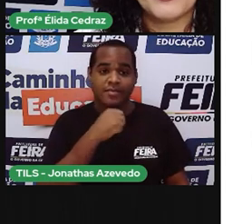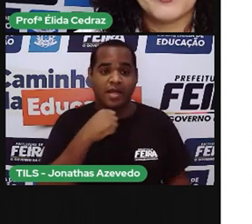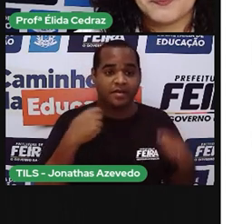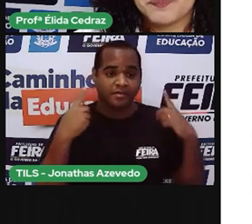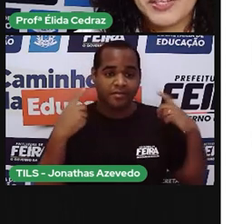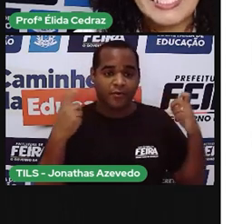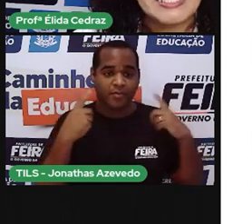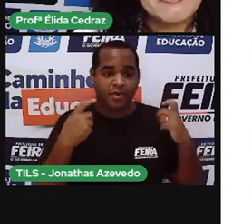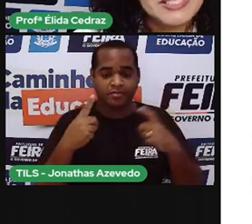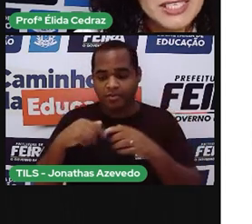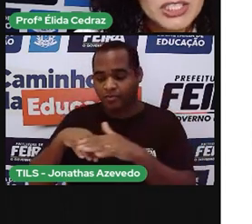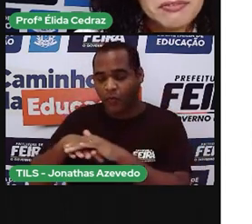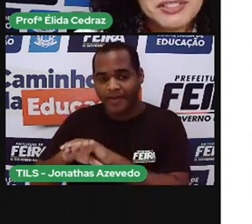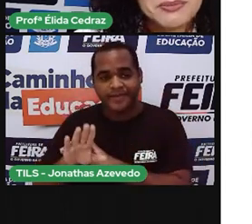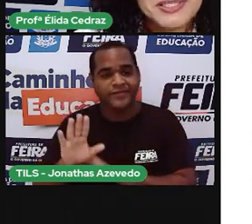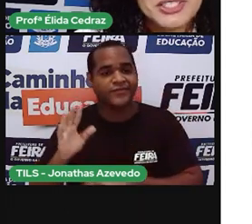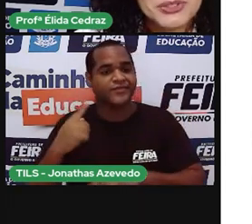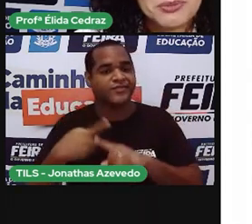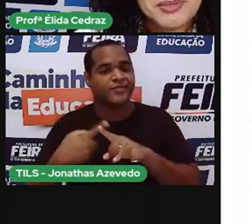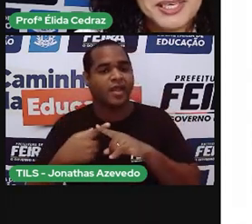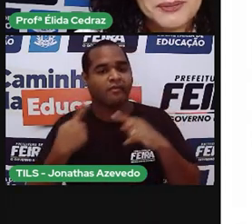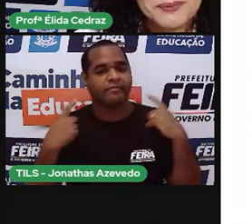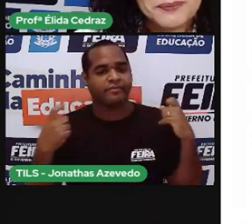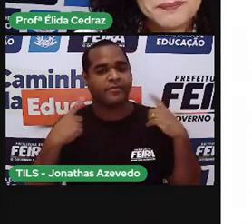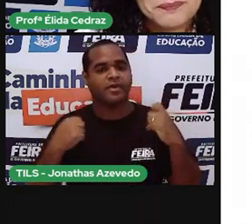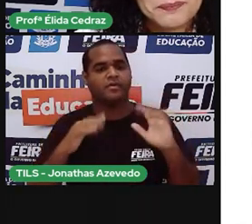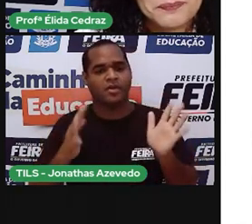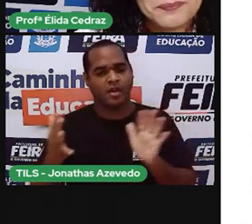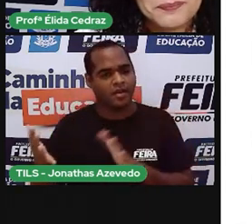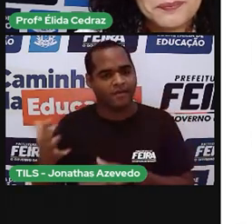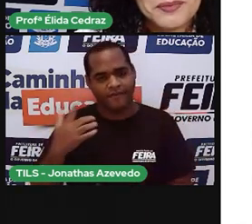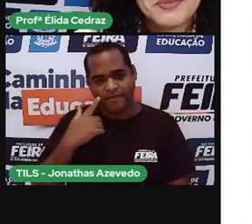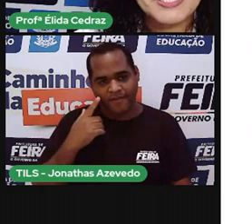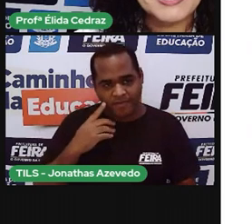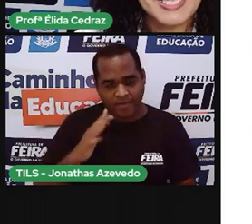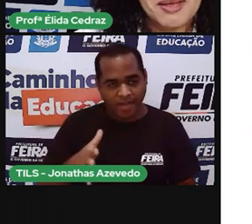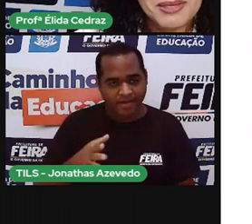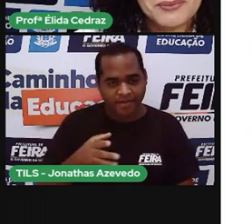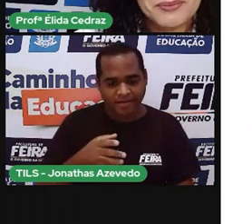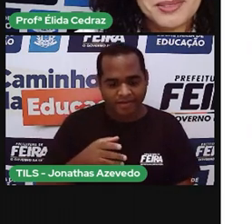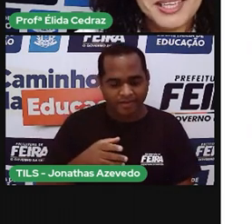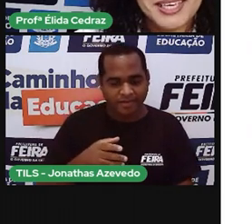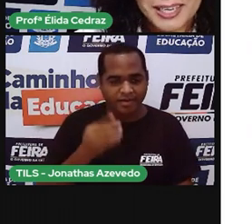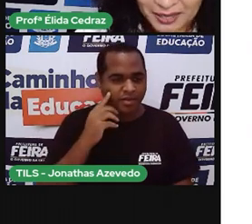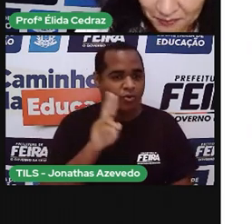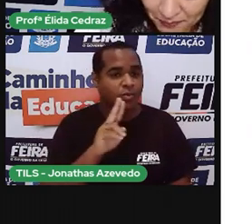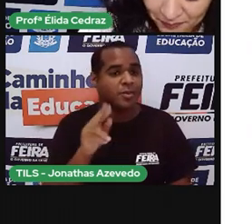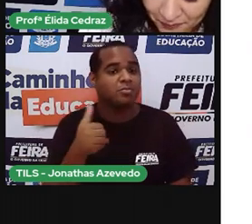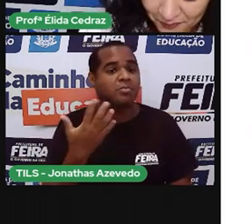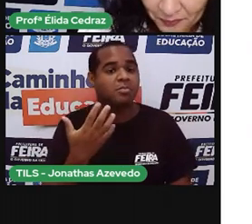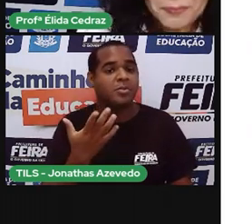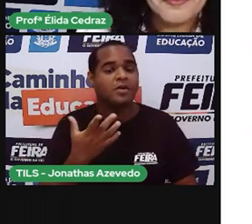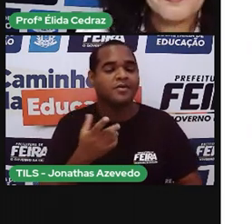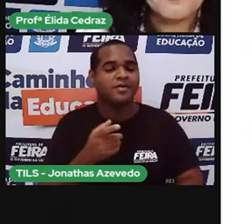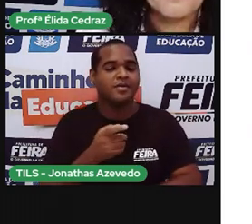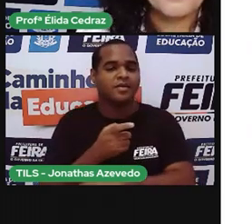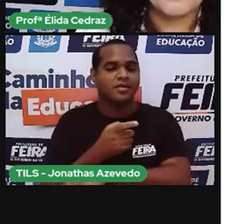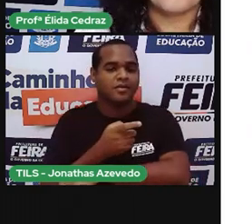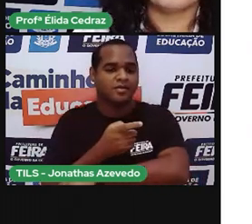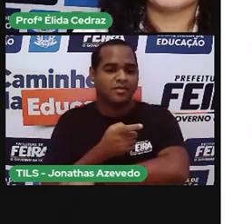faz muito barriga Vocês já viram esse momento e vocês sabem o nome dele